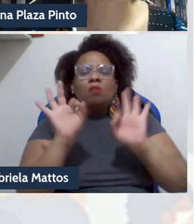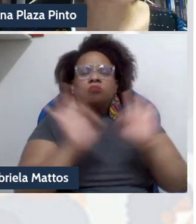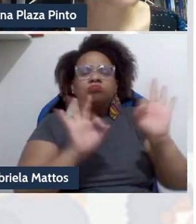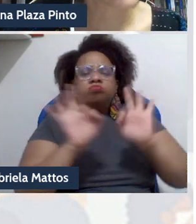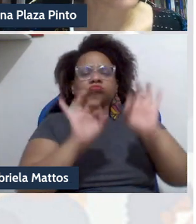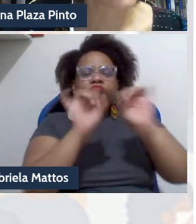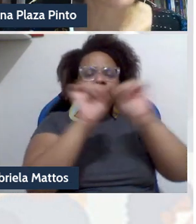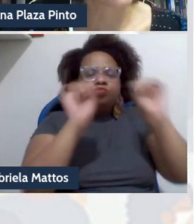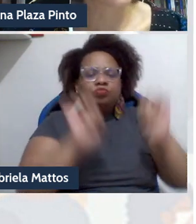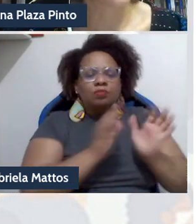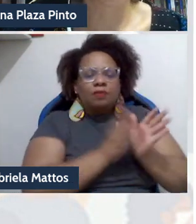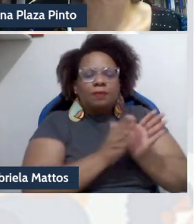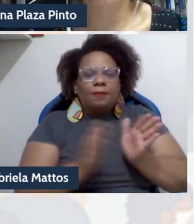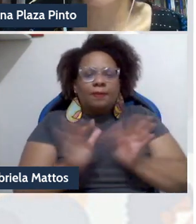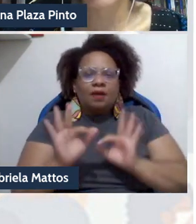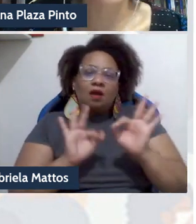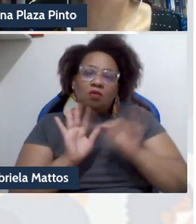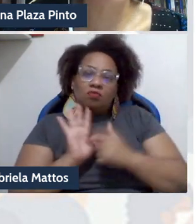formatos.